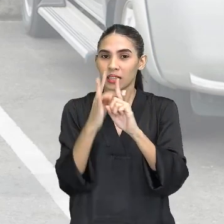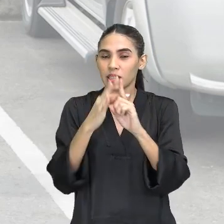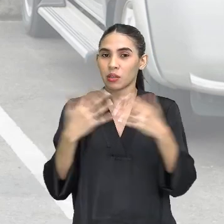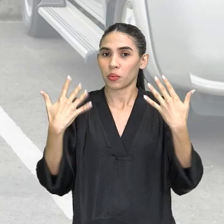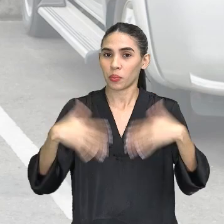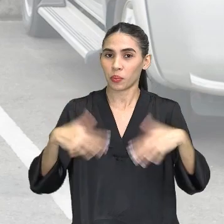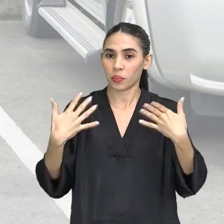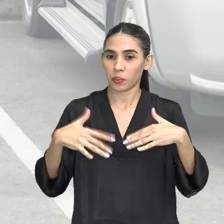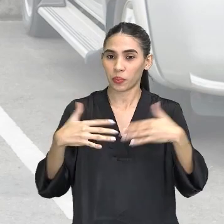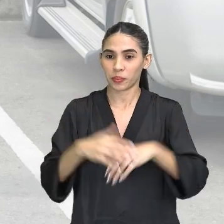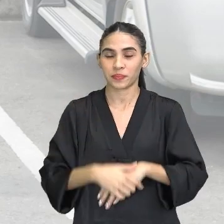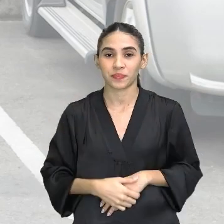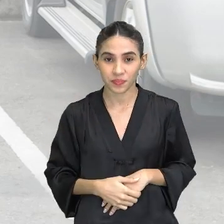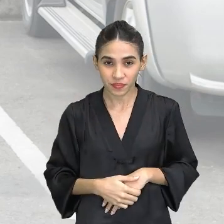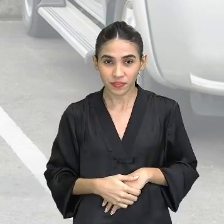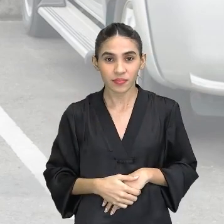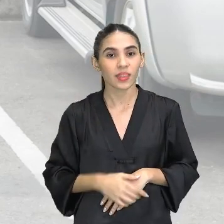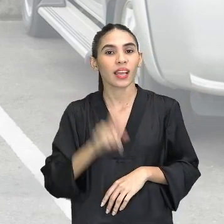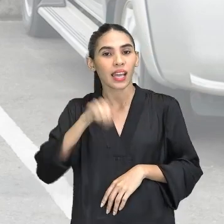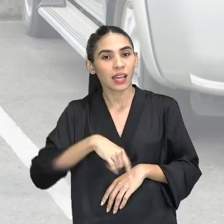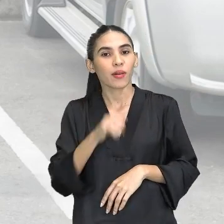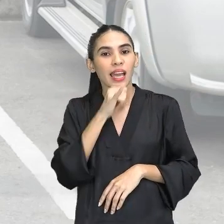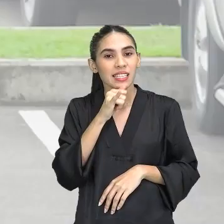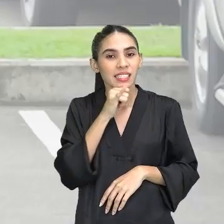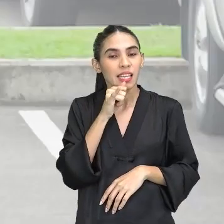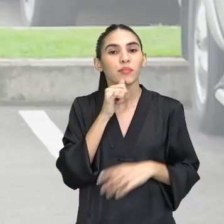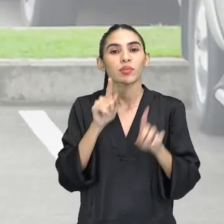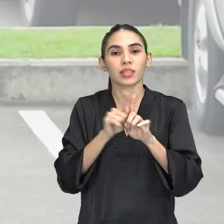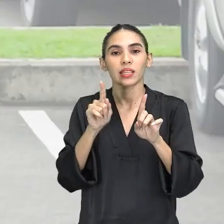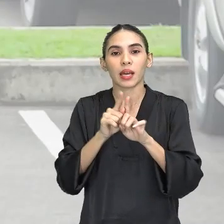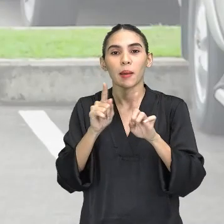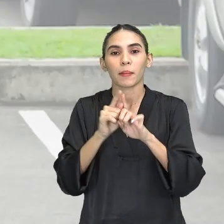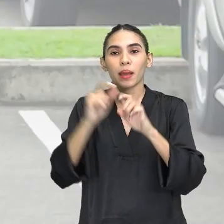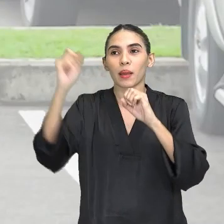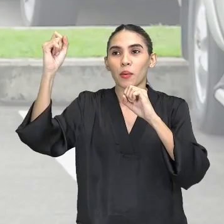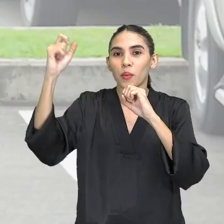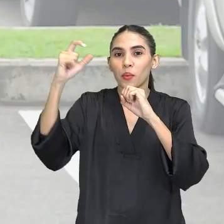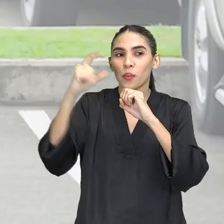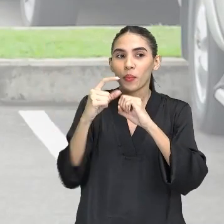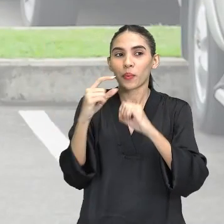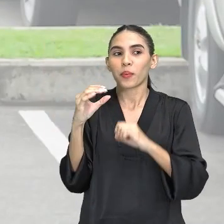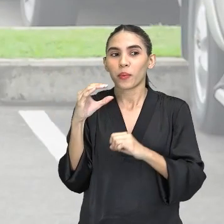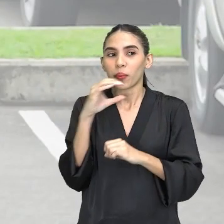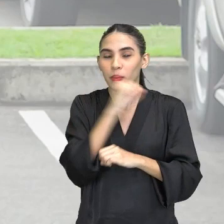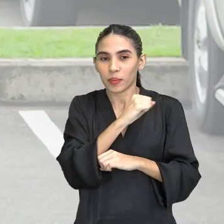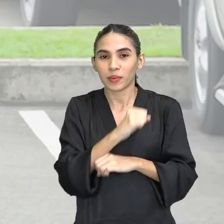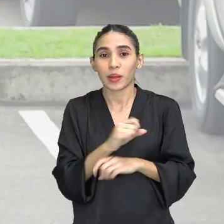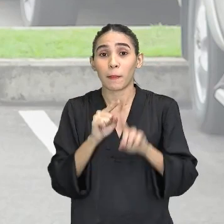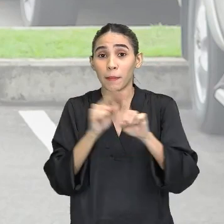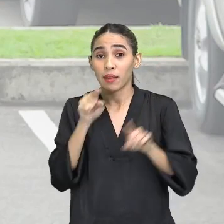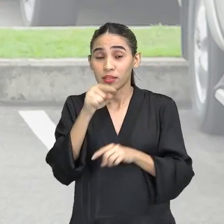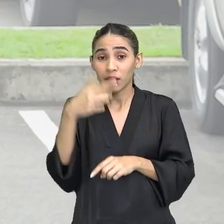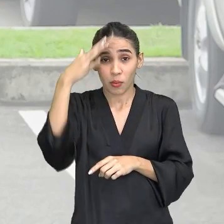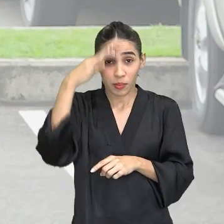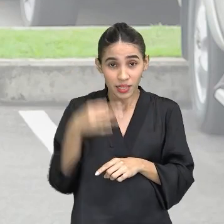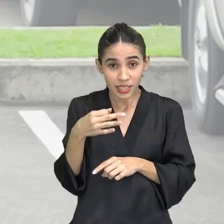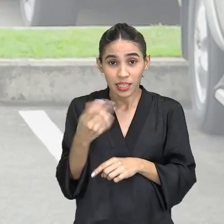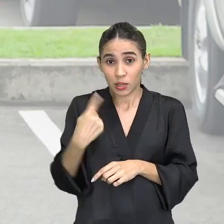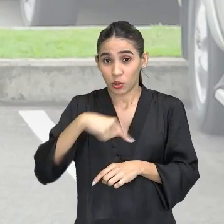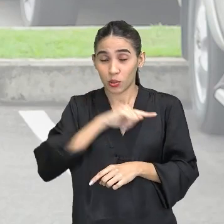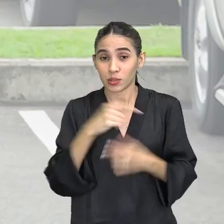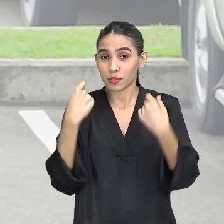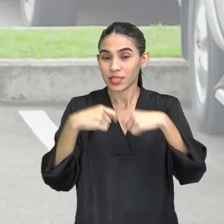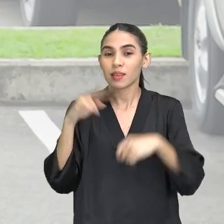elevada? Isso é um exemplo de efeito estufa. E para compreender o que está acontecendo aí nesse caso, nós